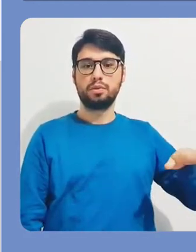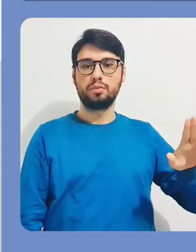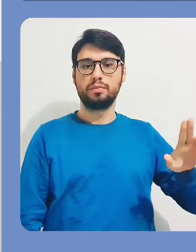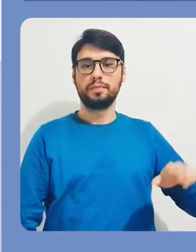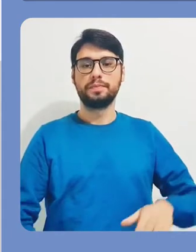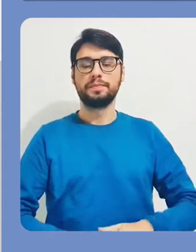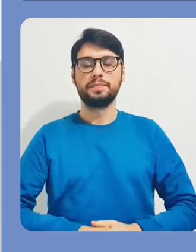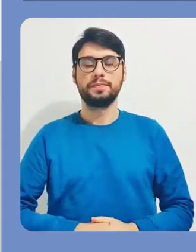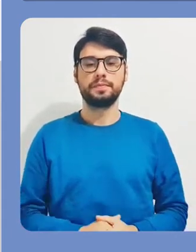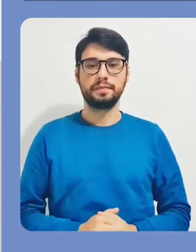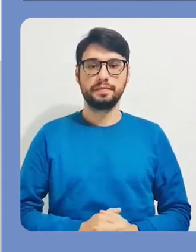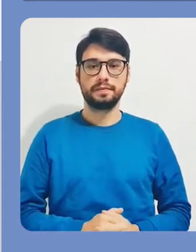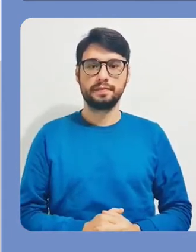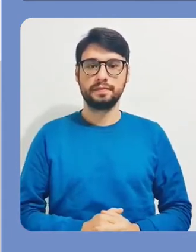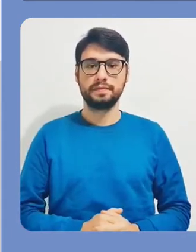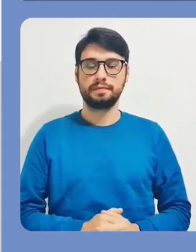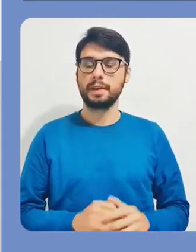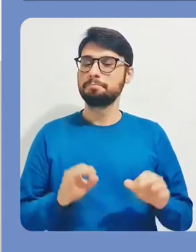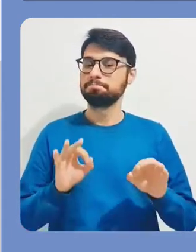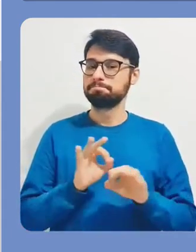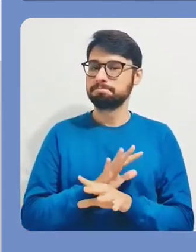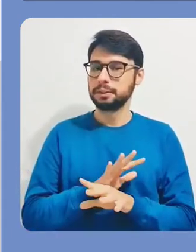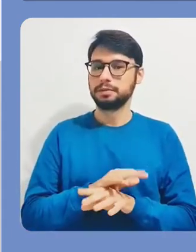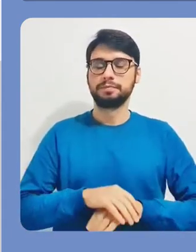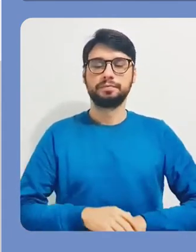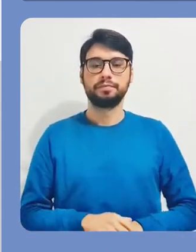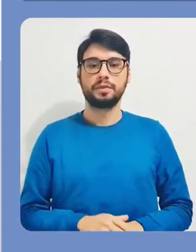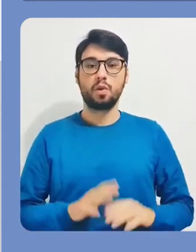Finalizadas as escolhas, eu venho aqui em salvar menu.